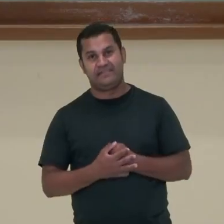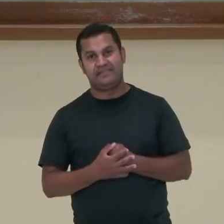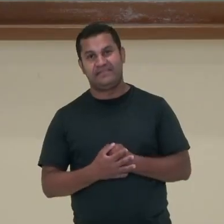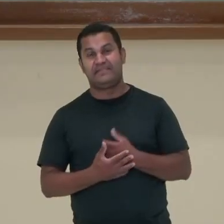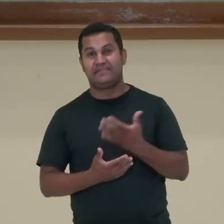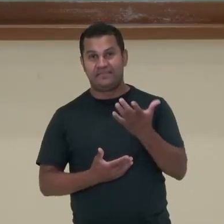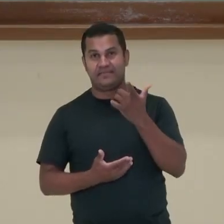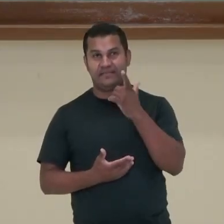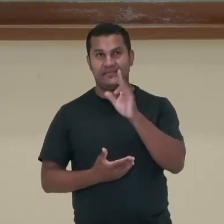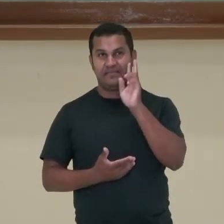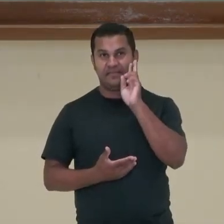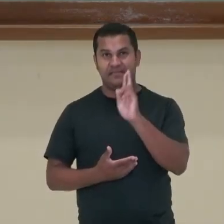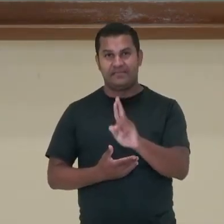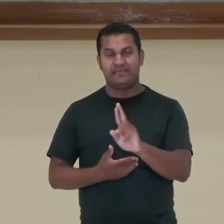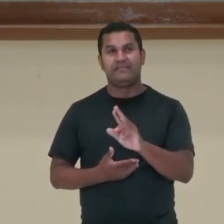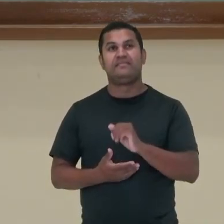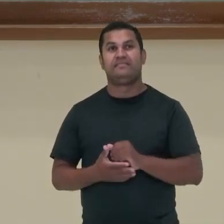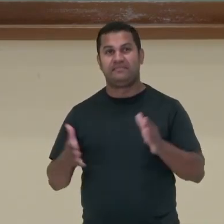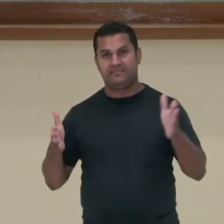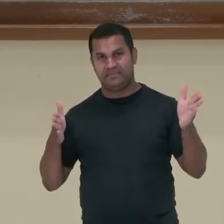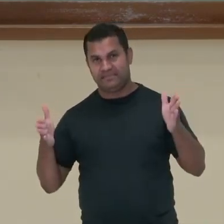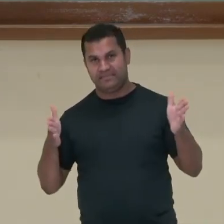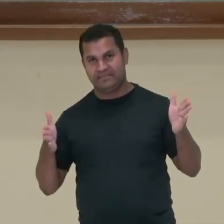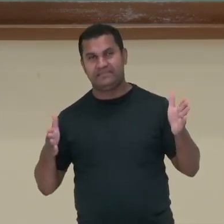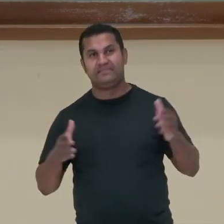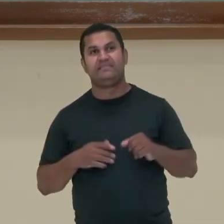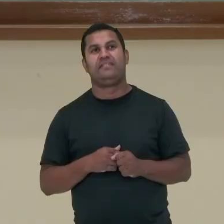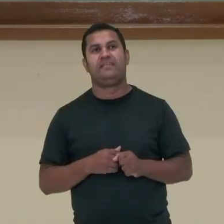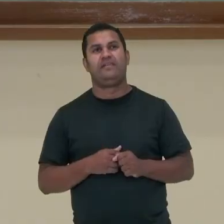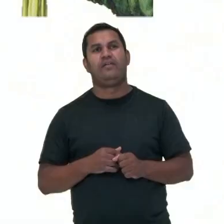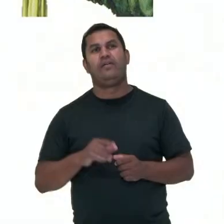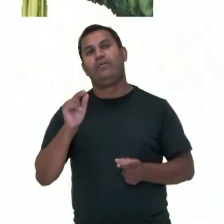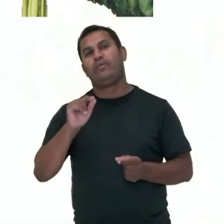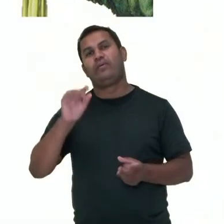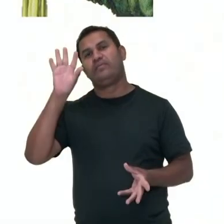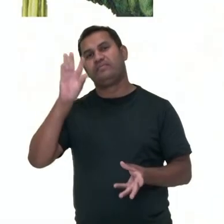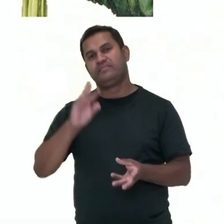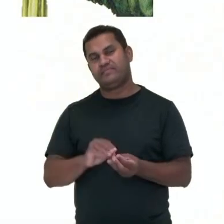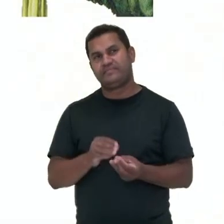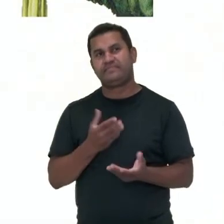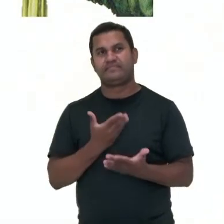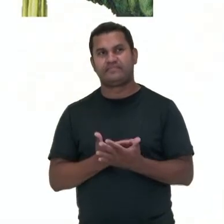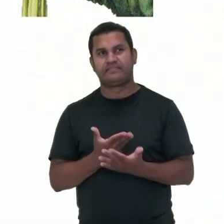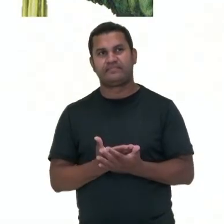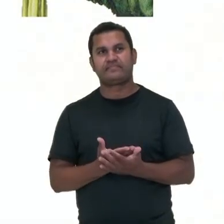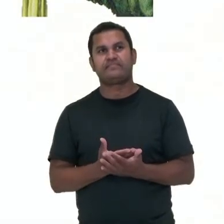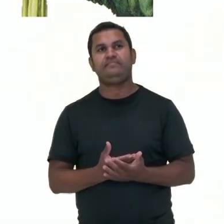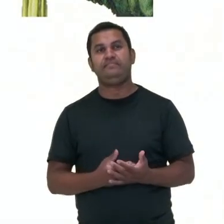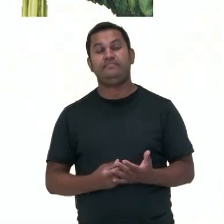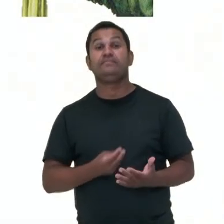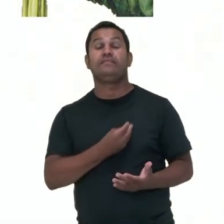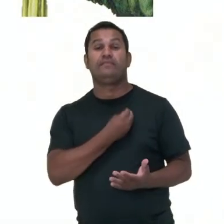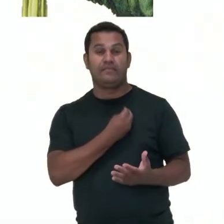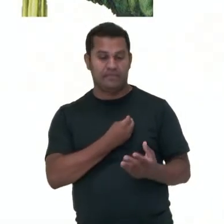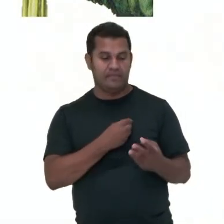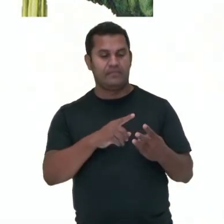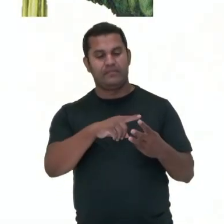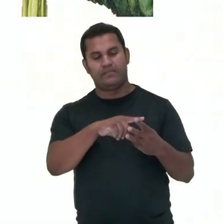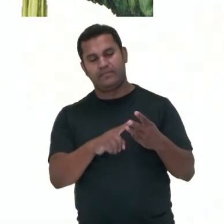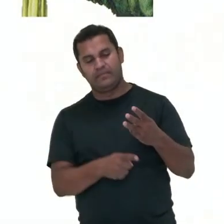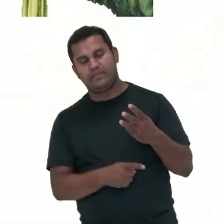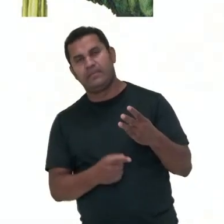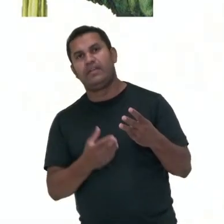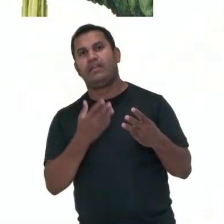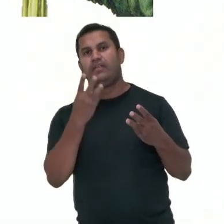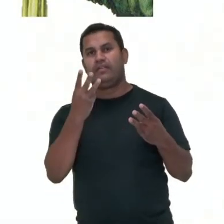Responderam lá, pessoal? Beleza, manda para nós. O que nós vimos? Vimos rapidamente a vida de Gauguin, Lautrec e